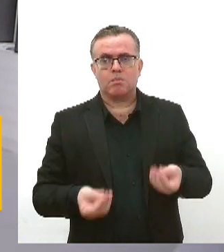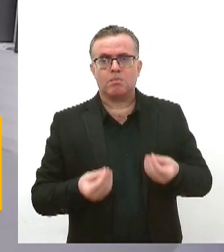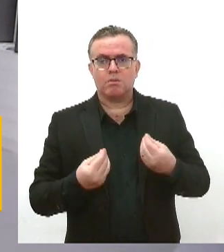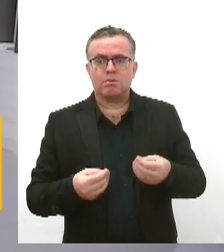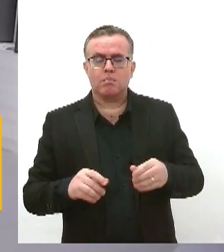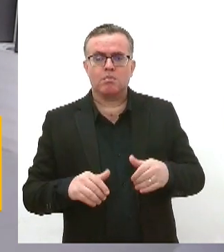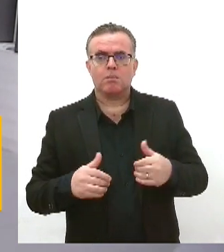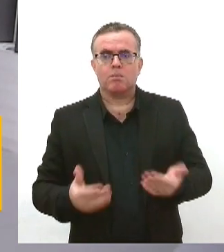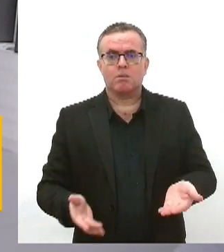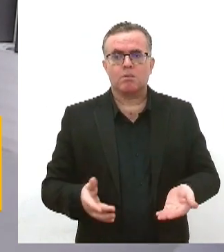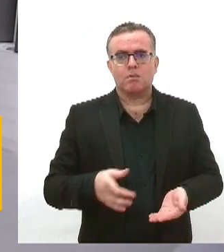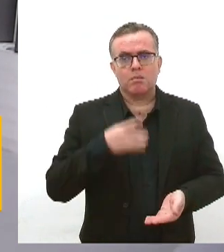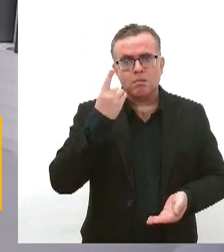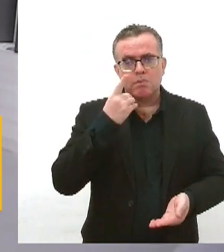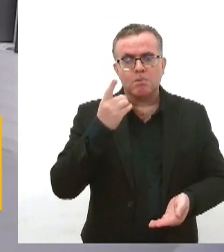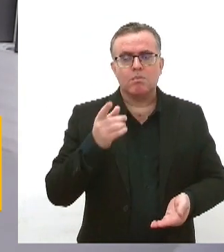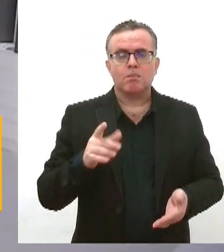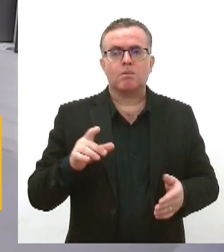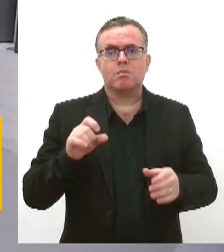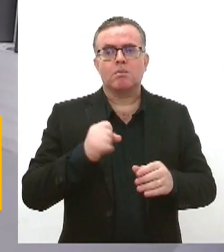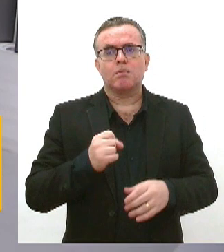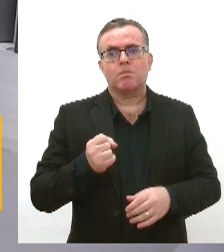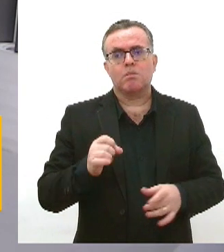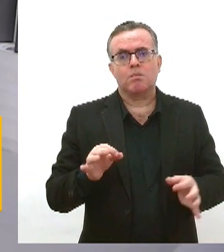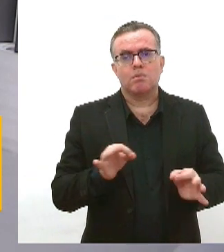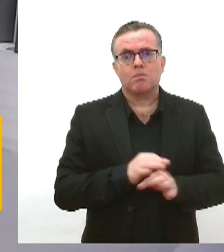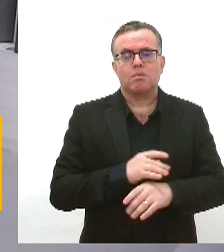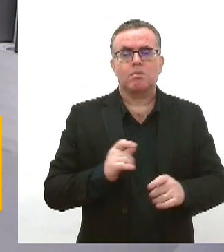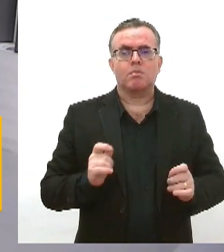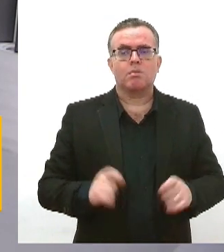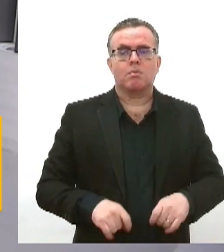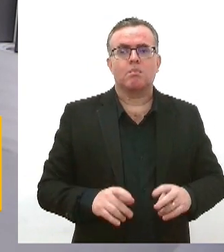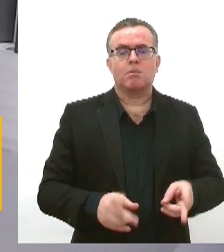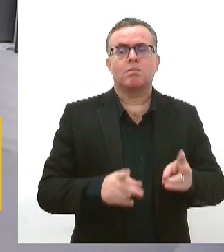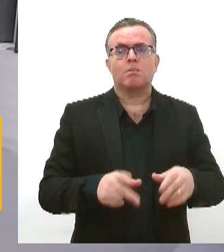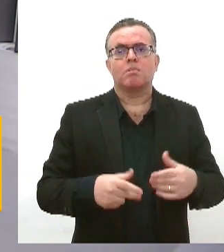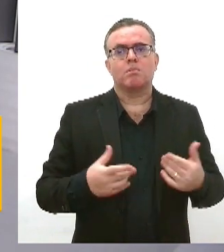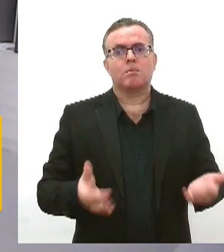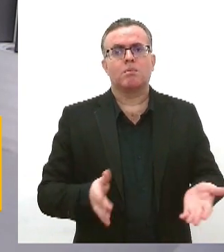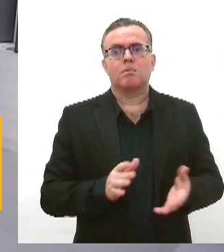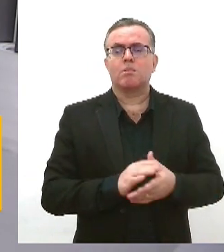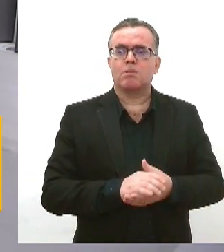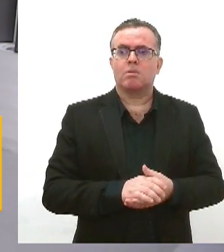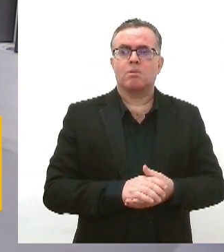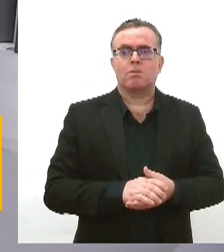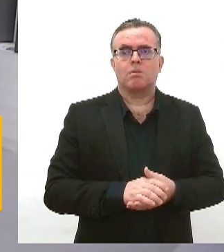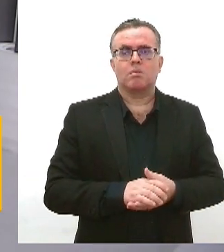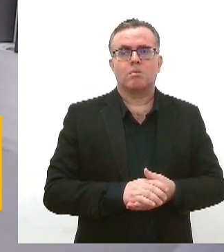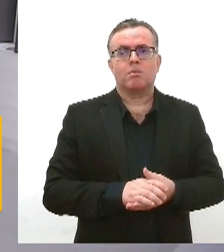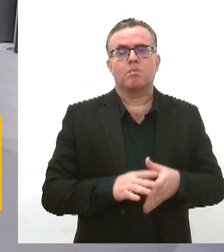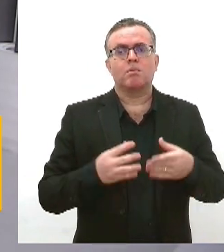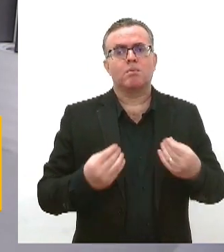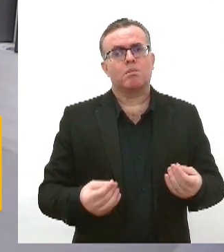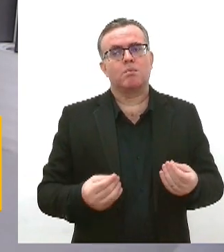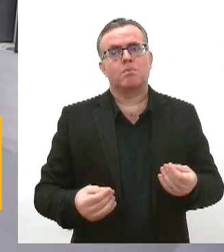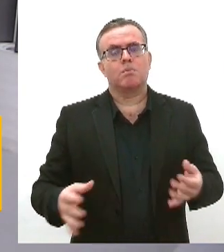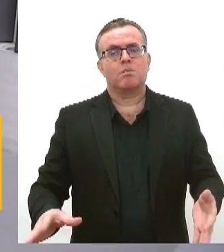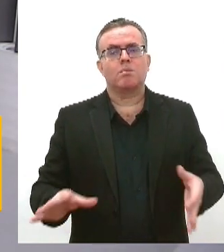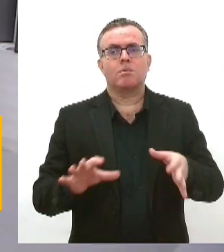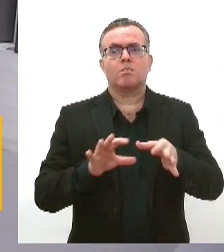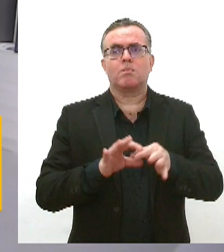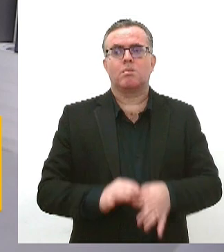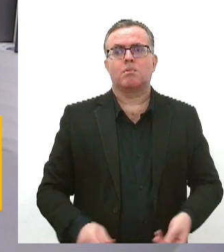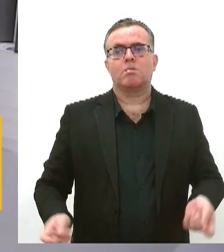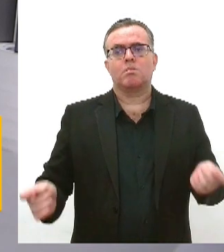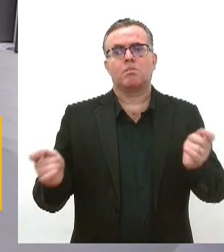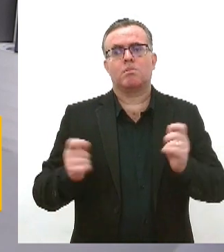deputados sergipanos, mas de todos os parlamentares, né, de vários estados que se unem nessas comissões para